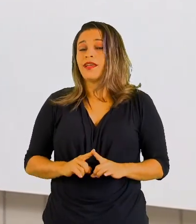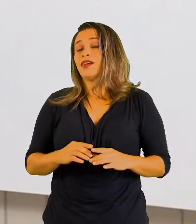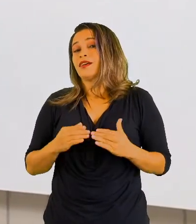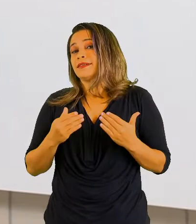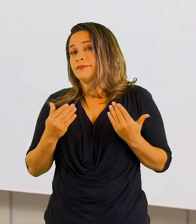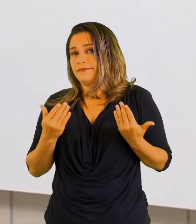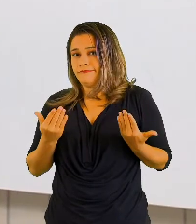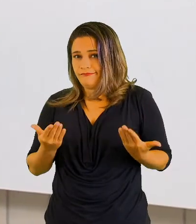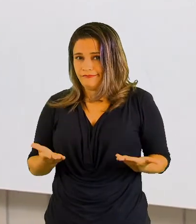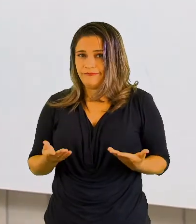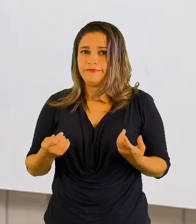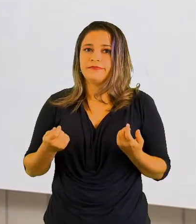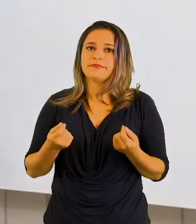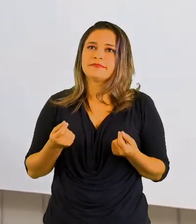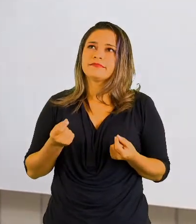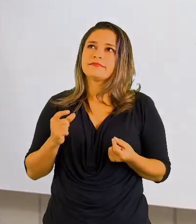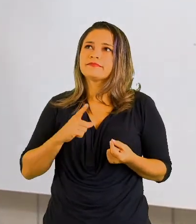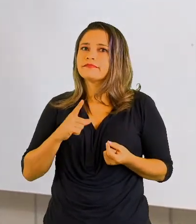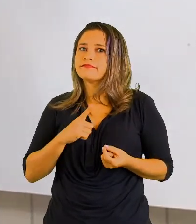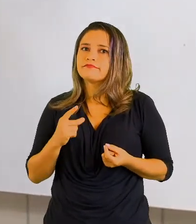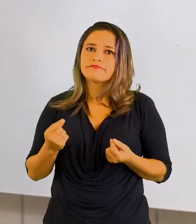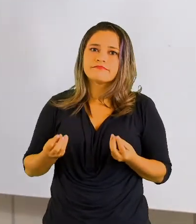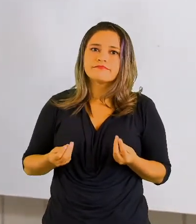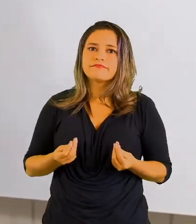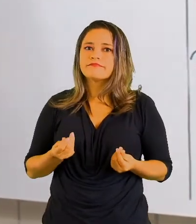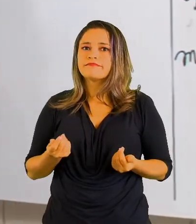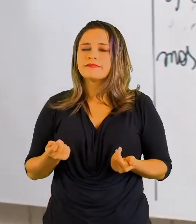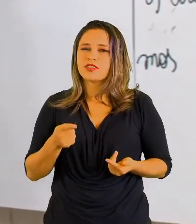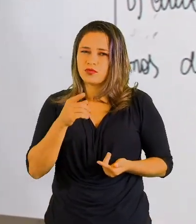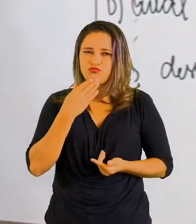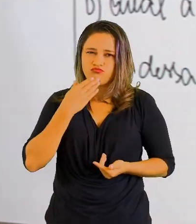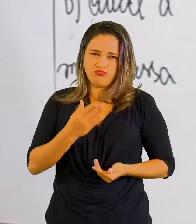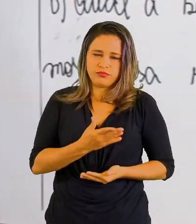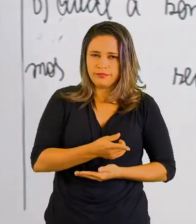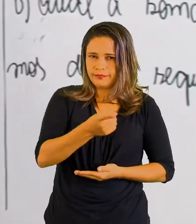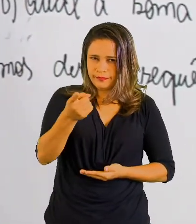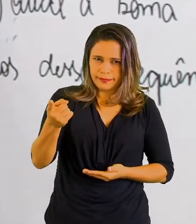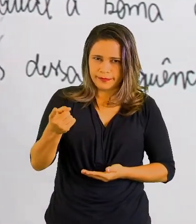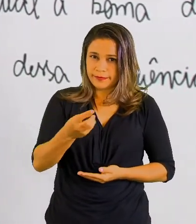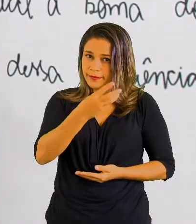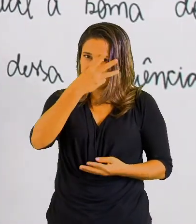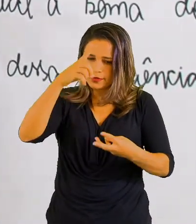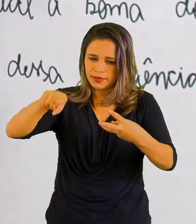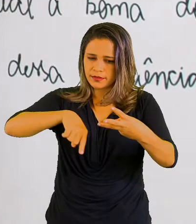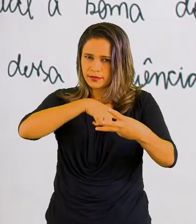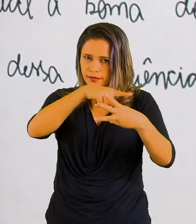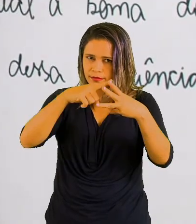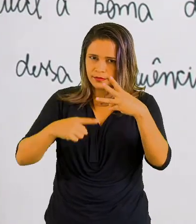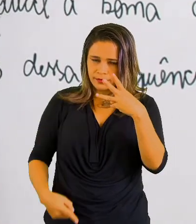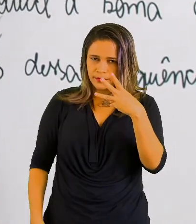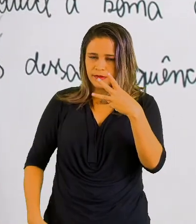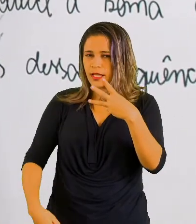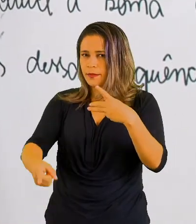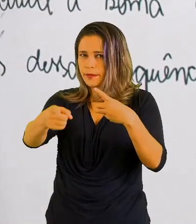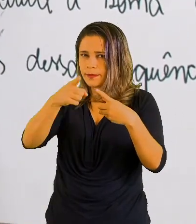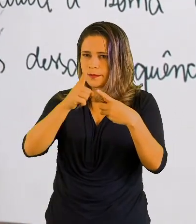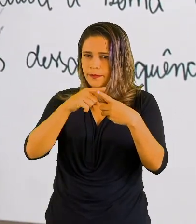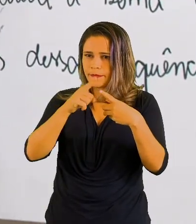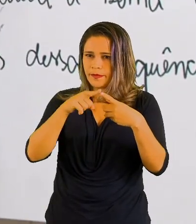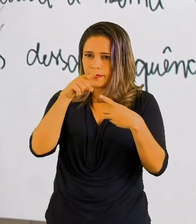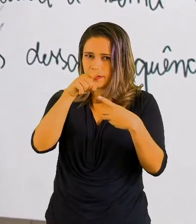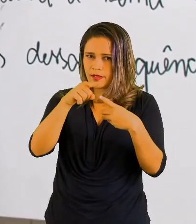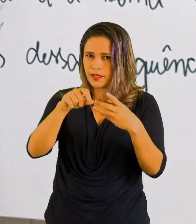temos o seguinte: eu vou pedir para vocês 3 coisas. A primeira é que vocês escrevam